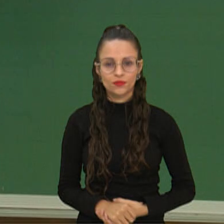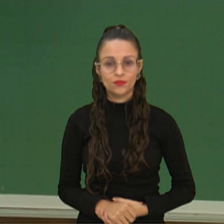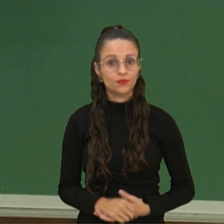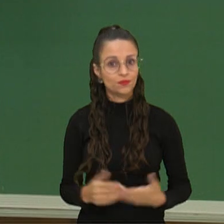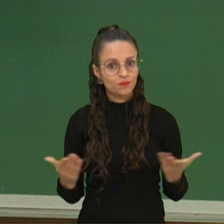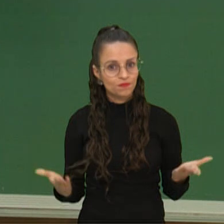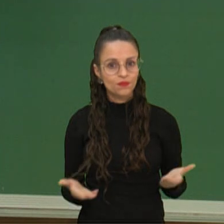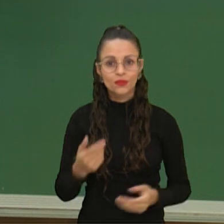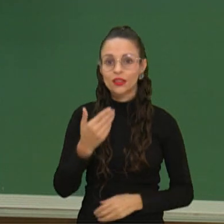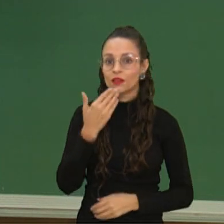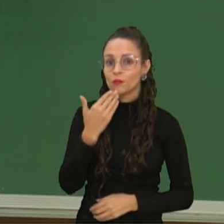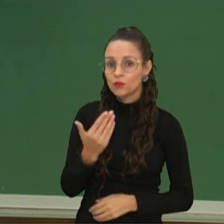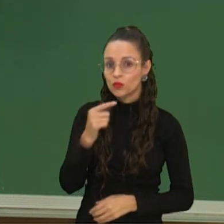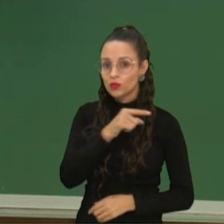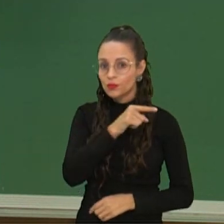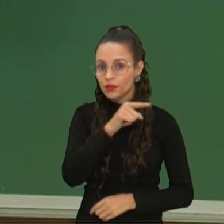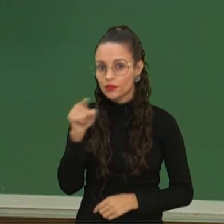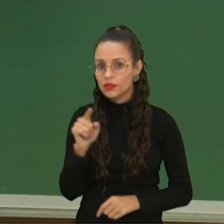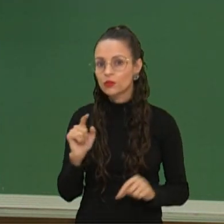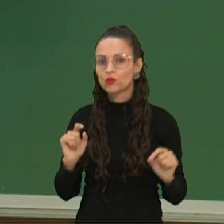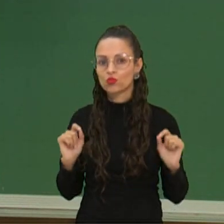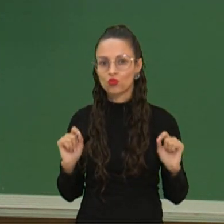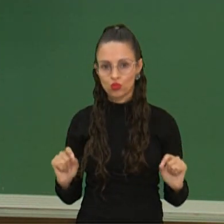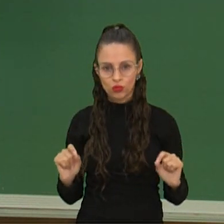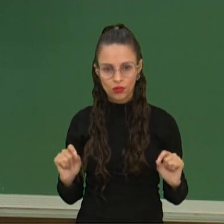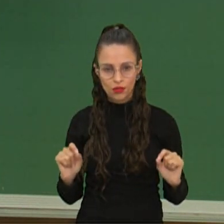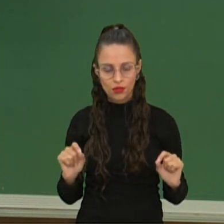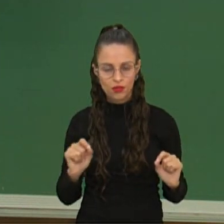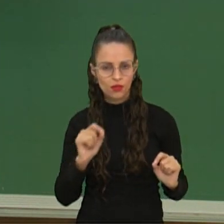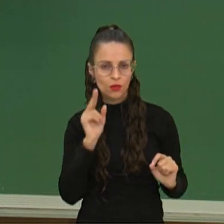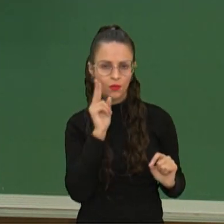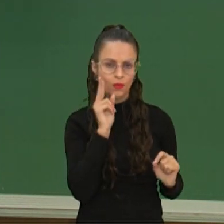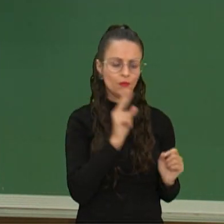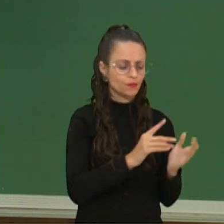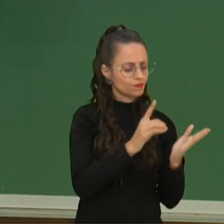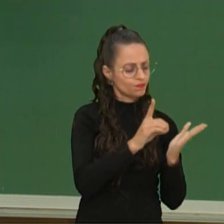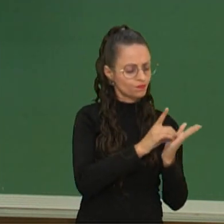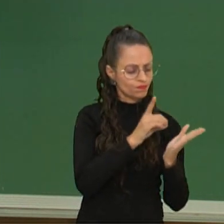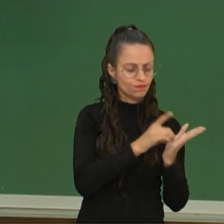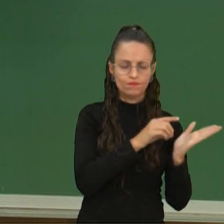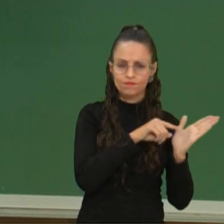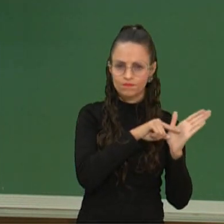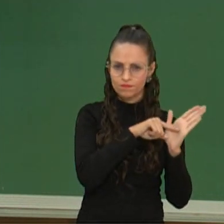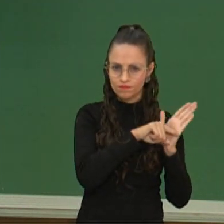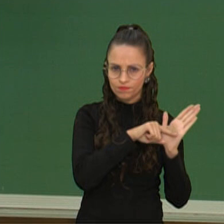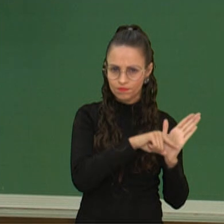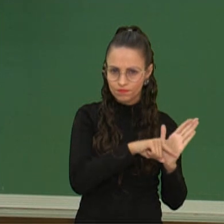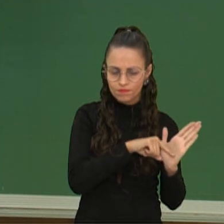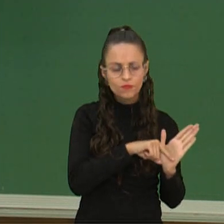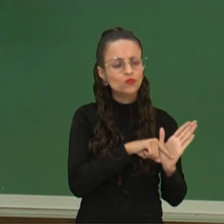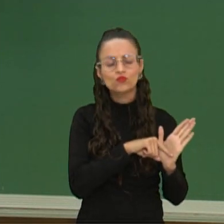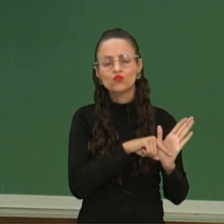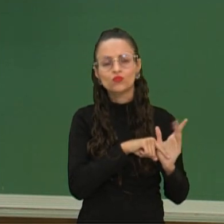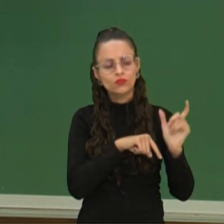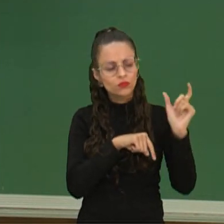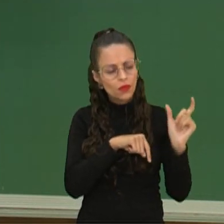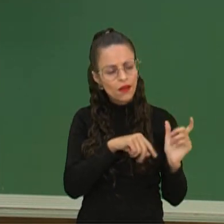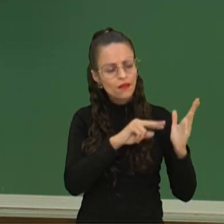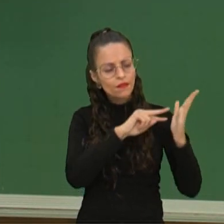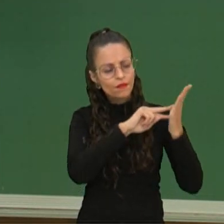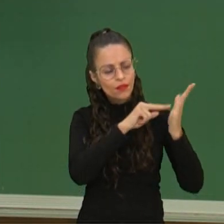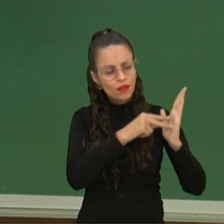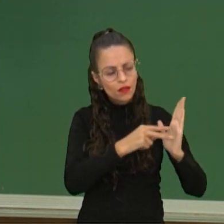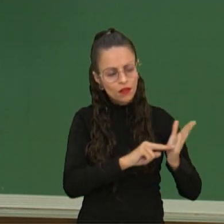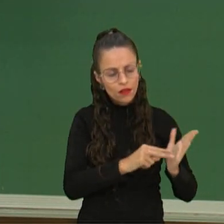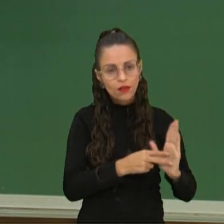Bom, eu tinha pedido para que vocês pudessem olhar ao dicionário, pegar os significados aqui das palavras e expressões.